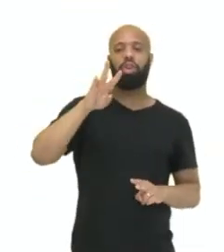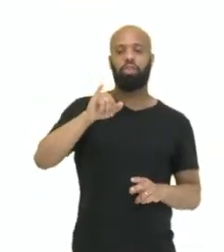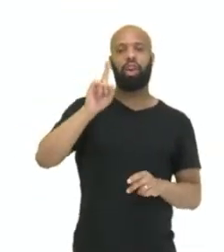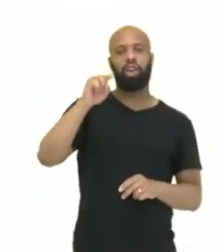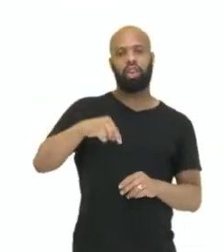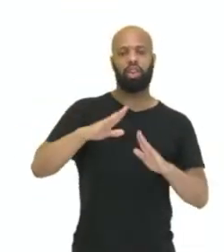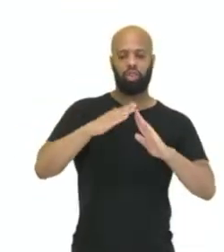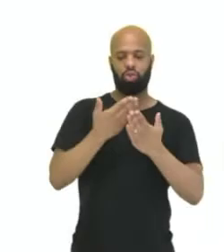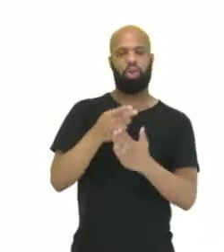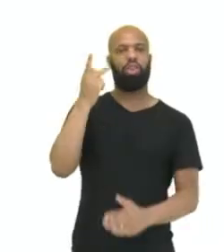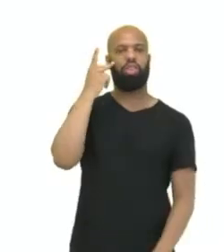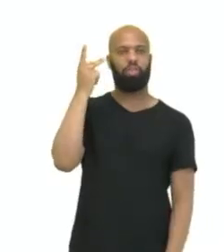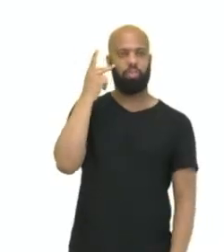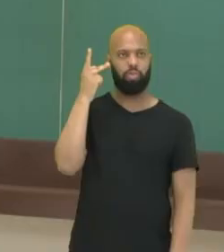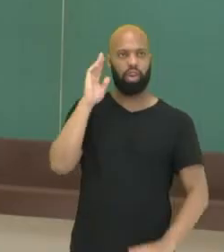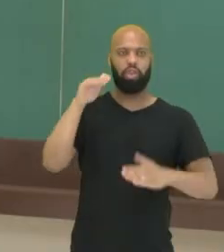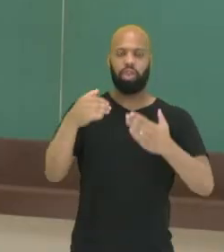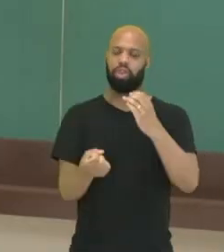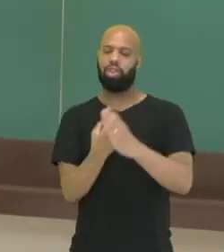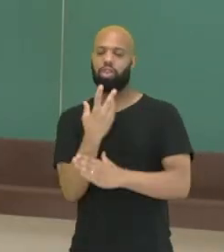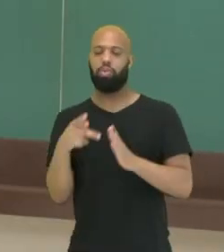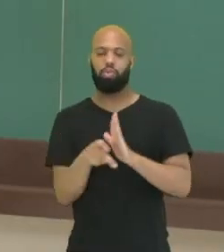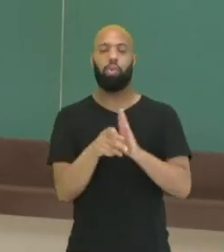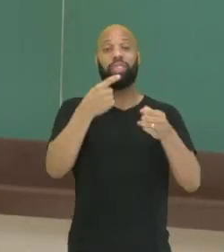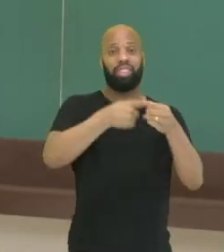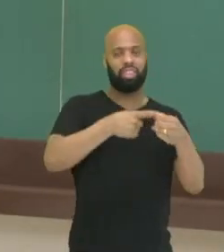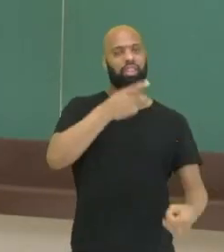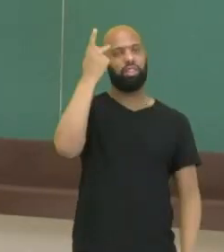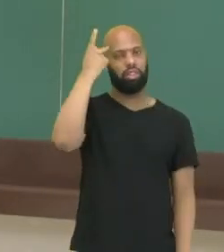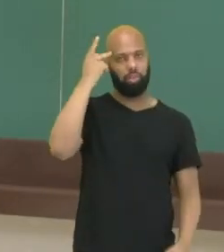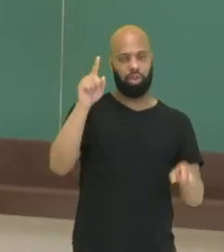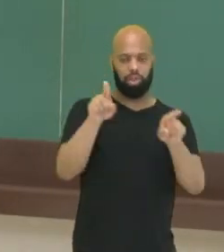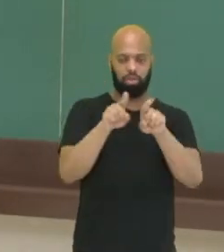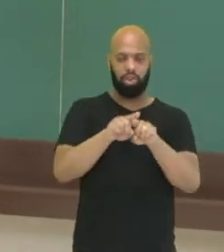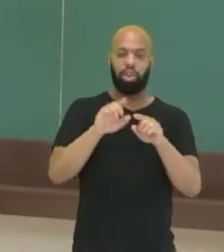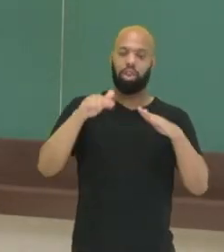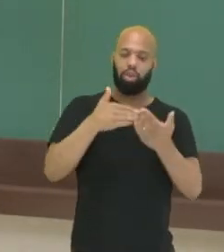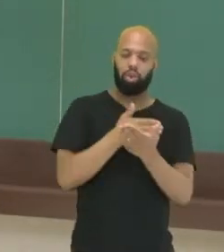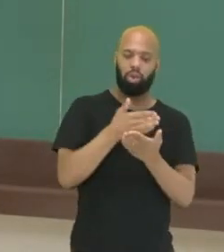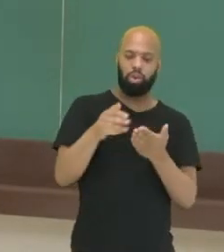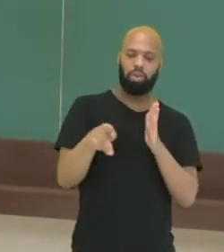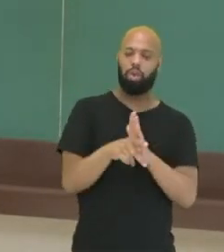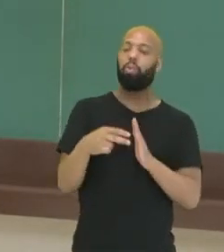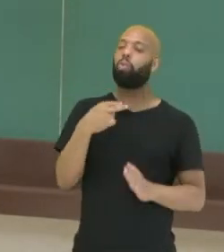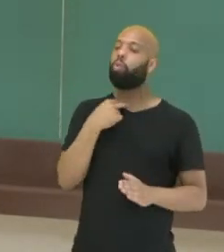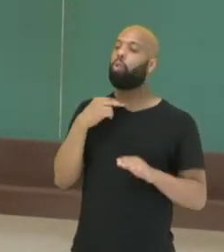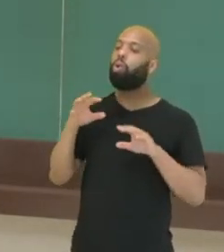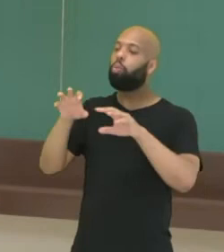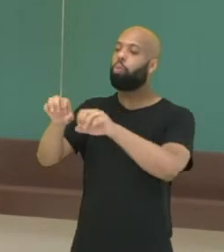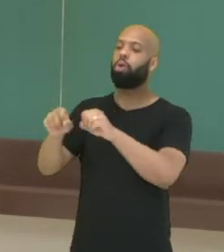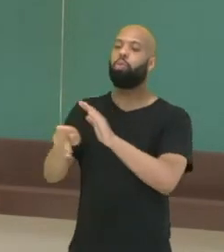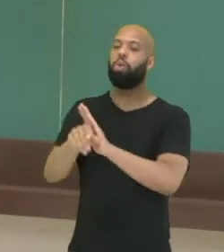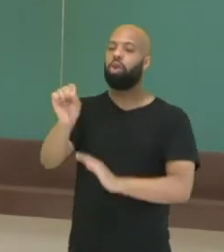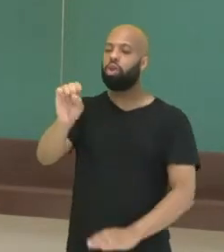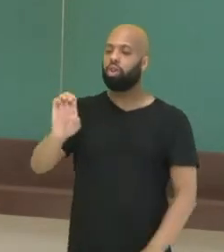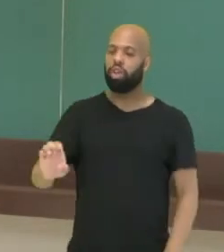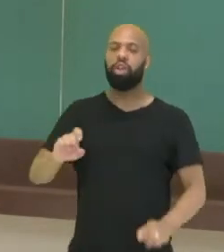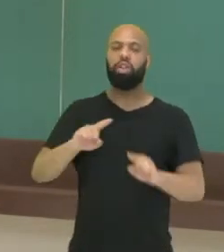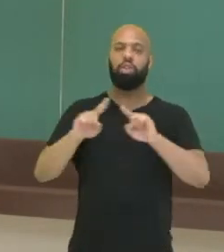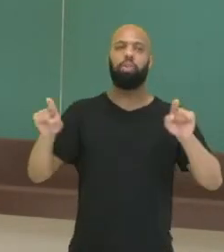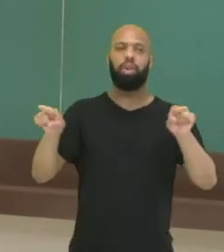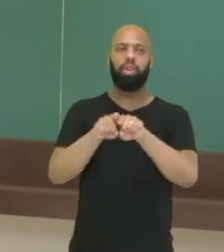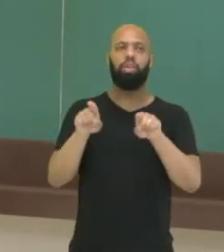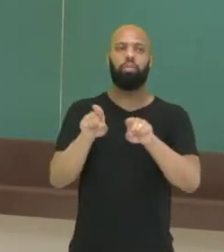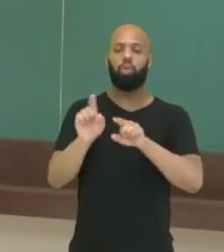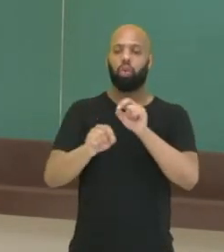Colégio de São Paulo, dando origem à cidade de São Paulo, ao início dessa ocupação do sudeste, mais